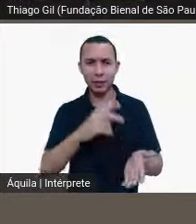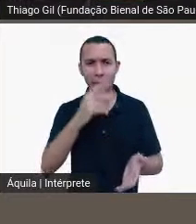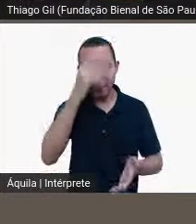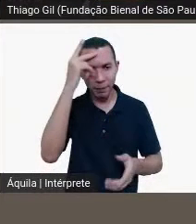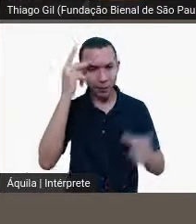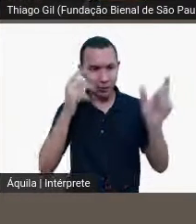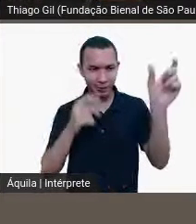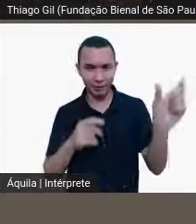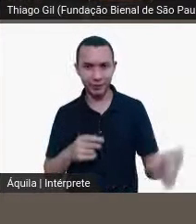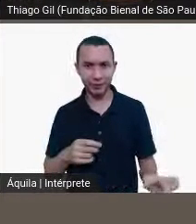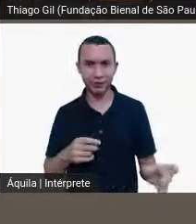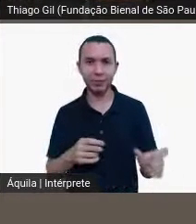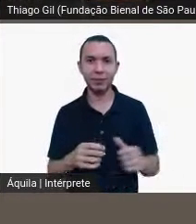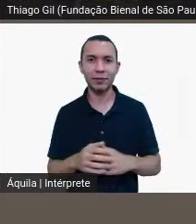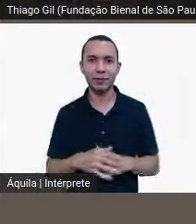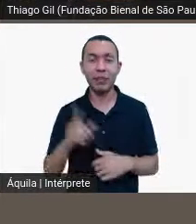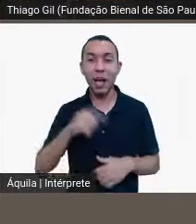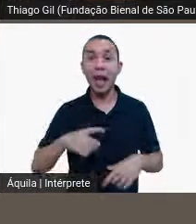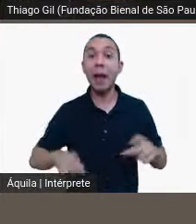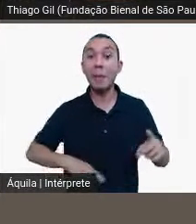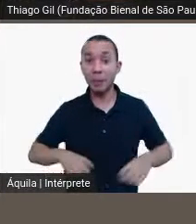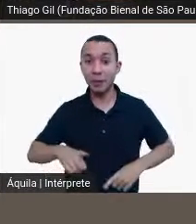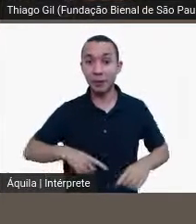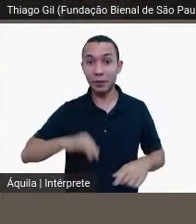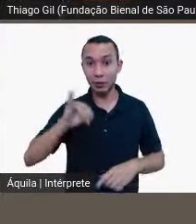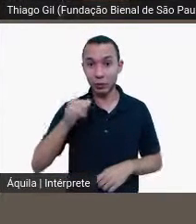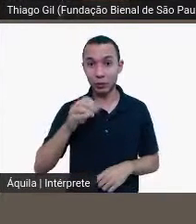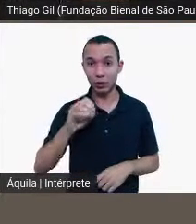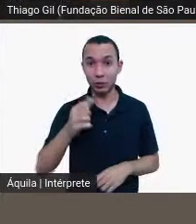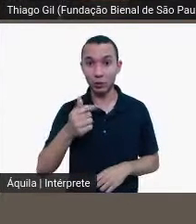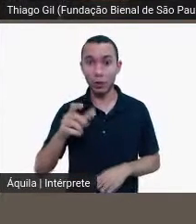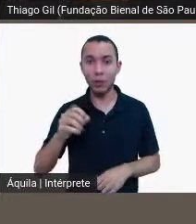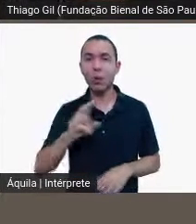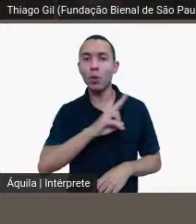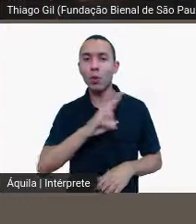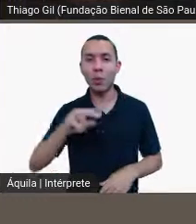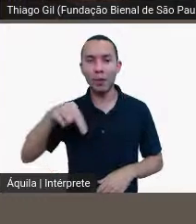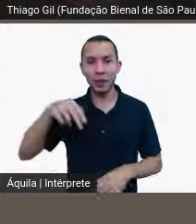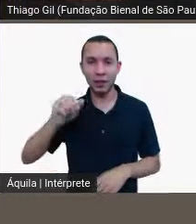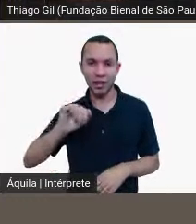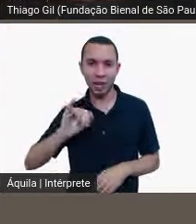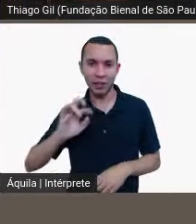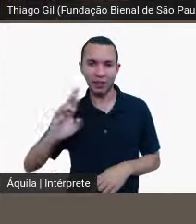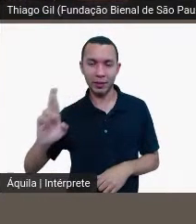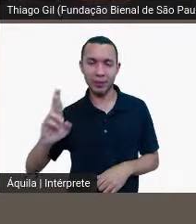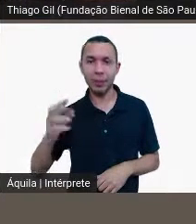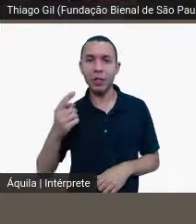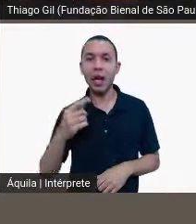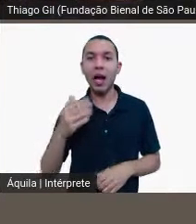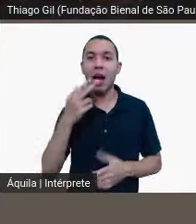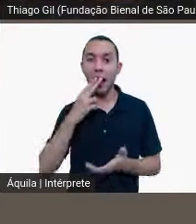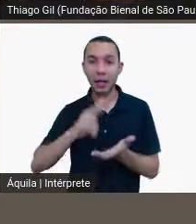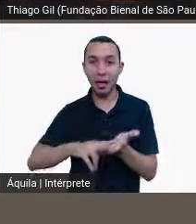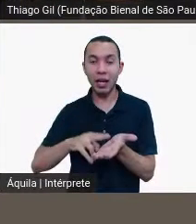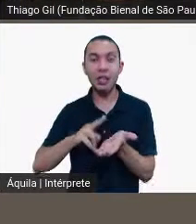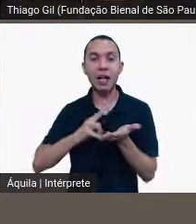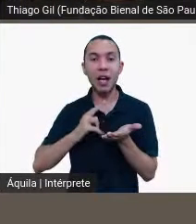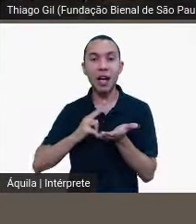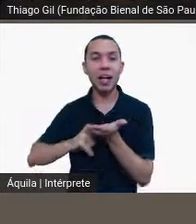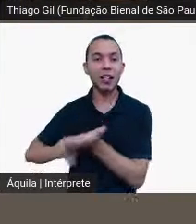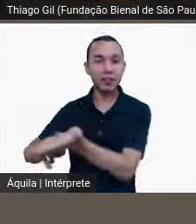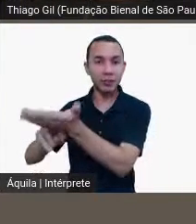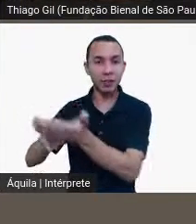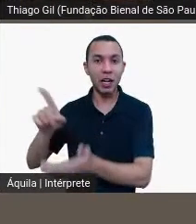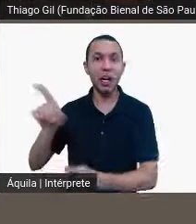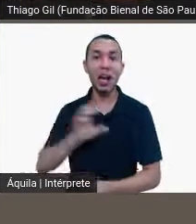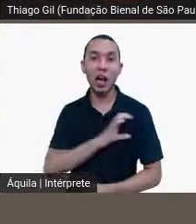personagem, que ela é prima do João Miramar, chamada Nair. Ela envia essa carta para